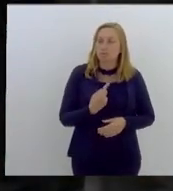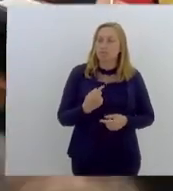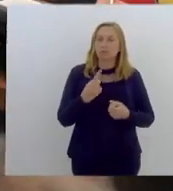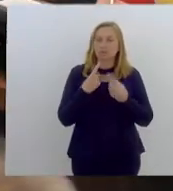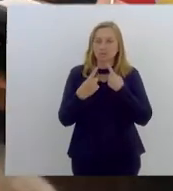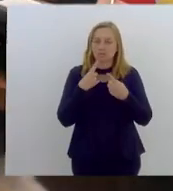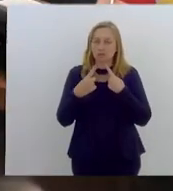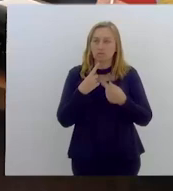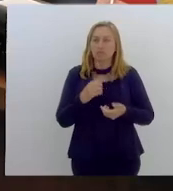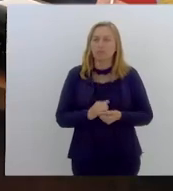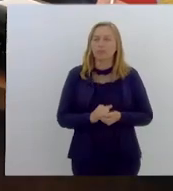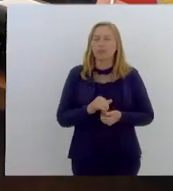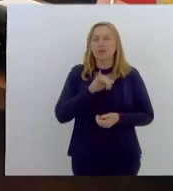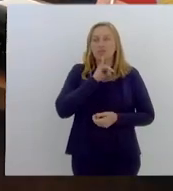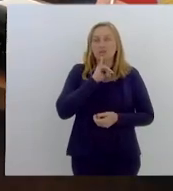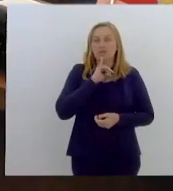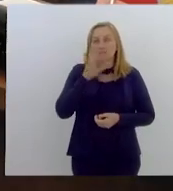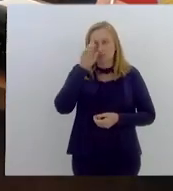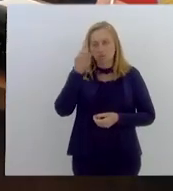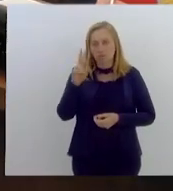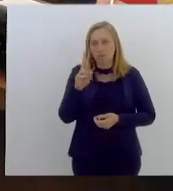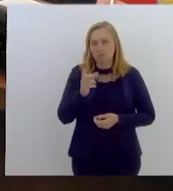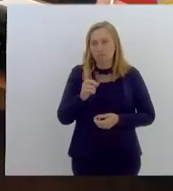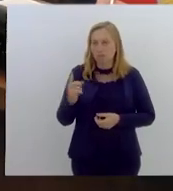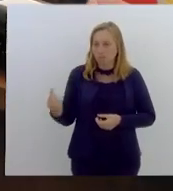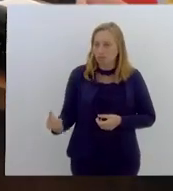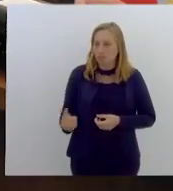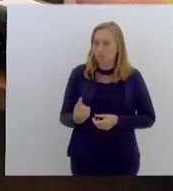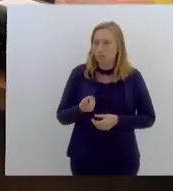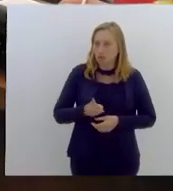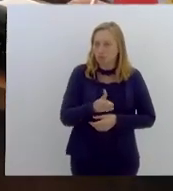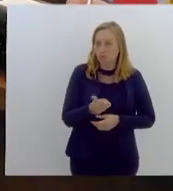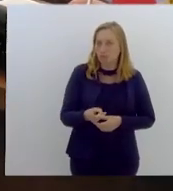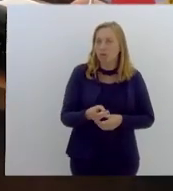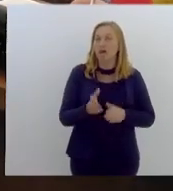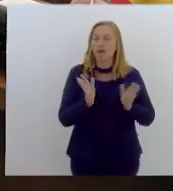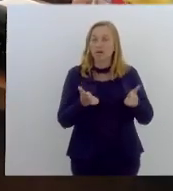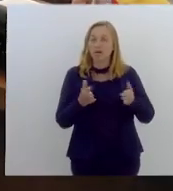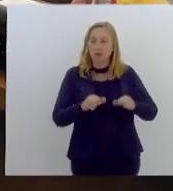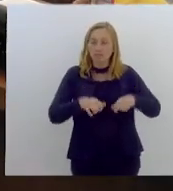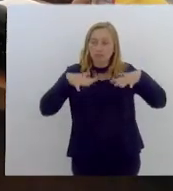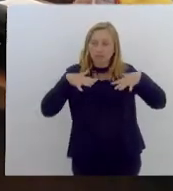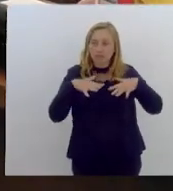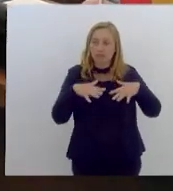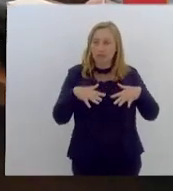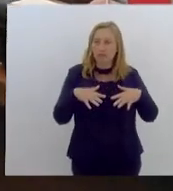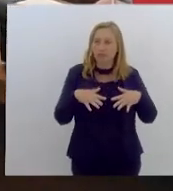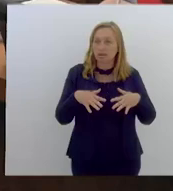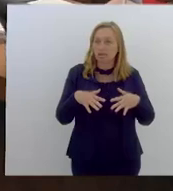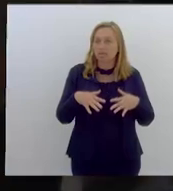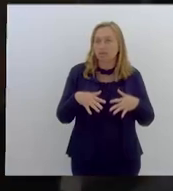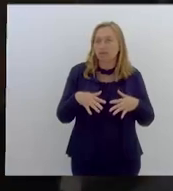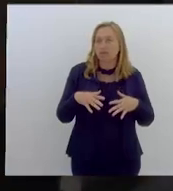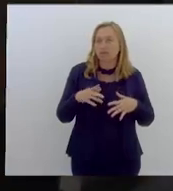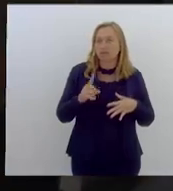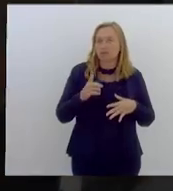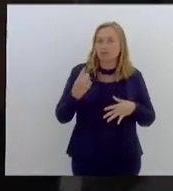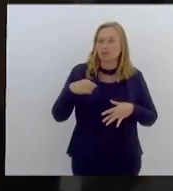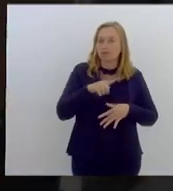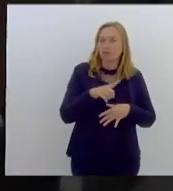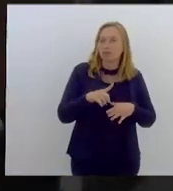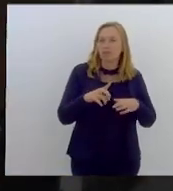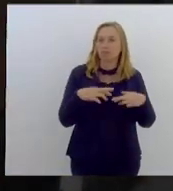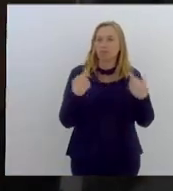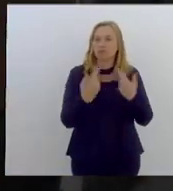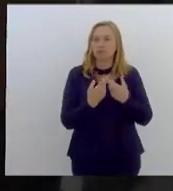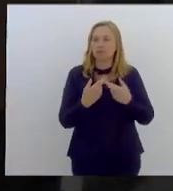debate. Infelizmente, Vossa Excelência não ficou. Aí a gente faz o debate aqui em plenário, Vossa Excelência não ficou na audiência. Foi lá, fez uma